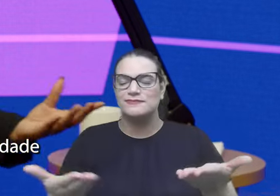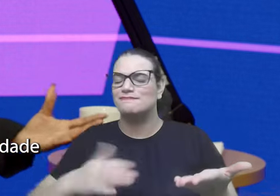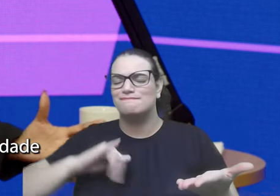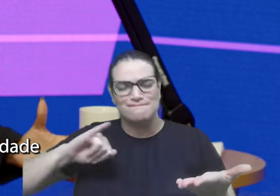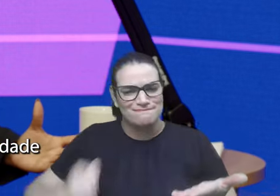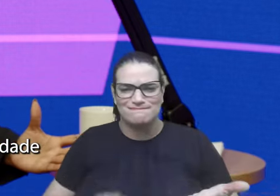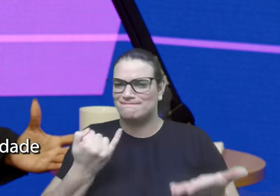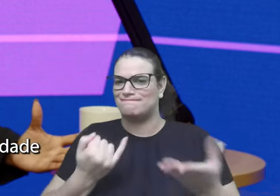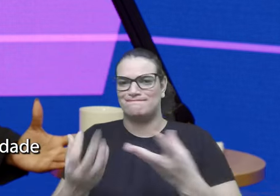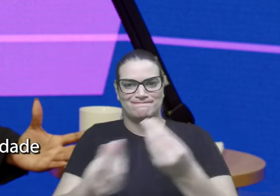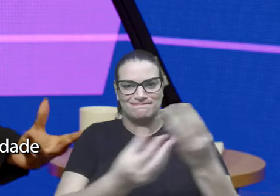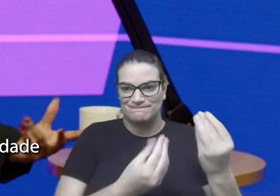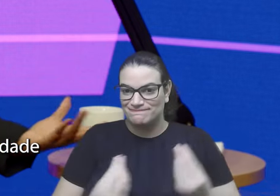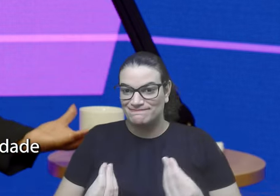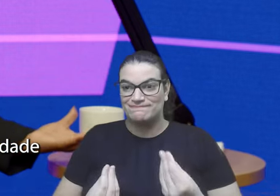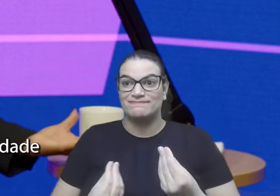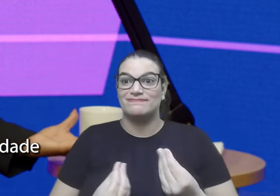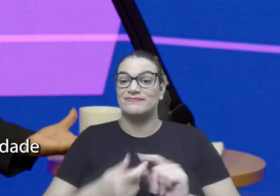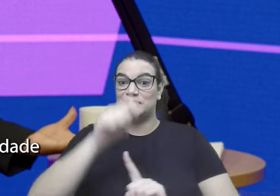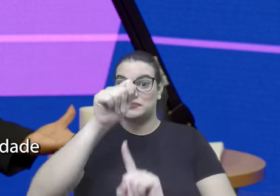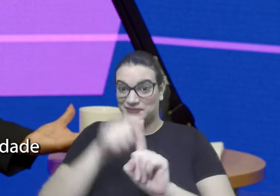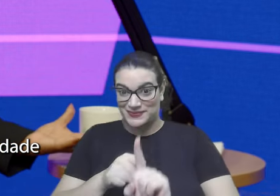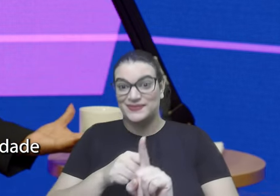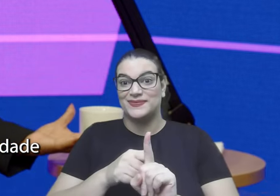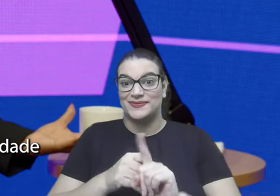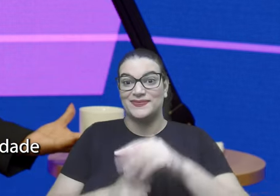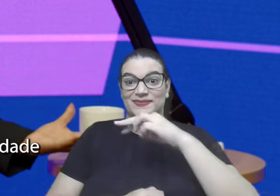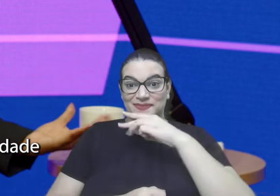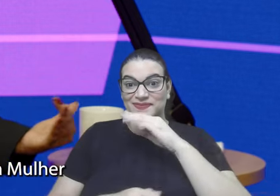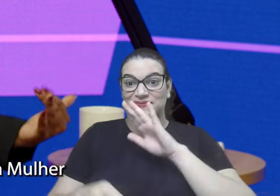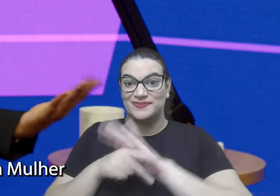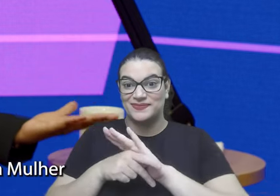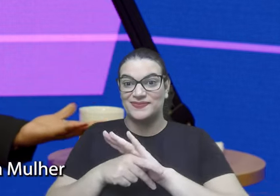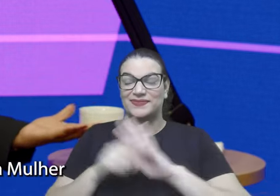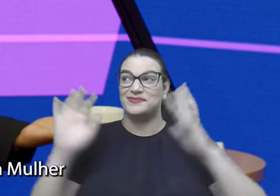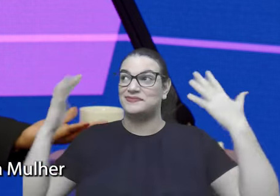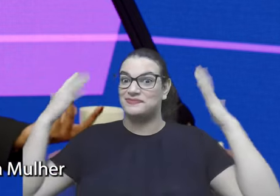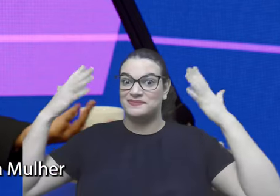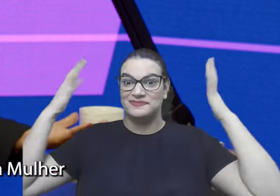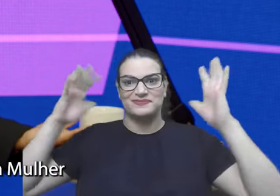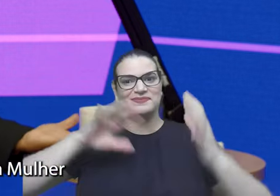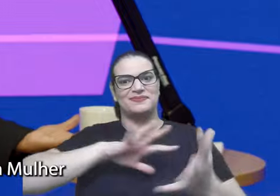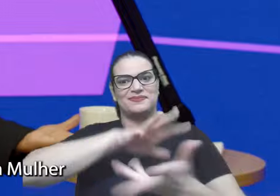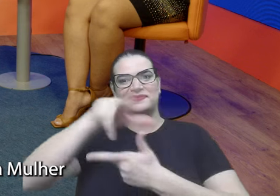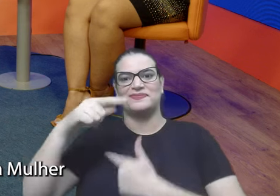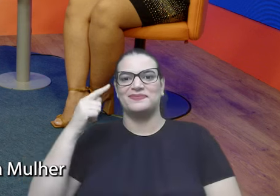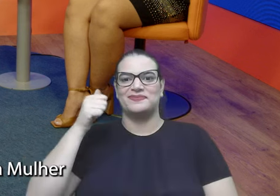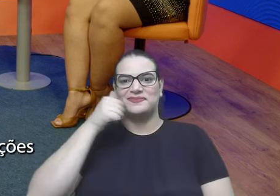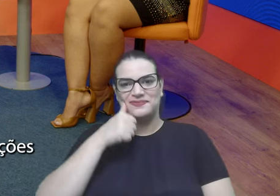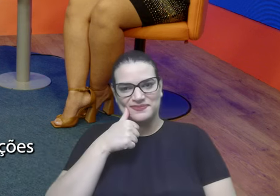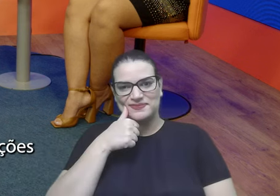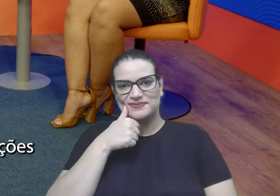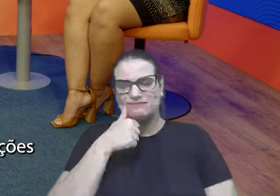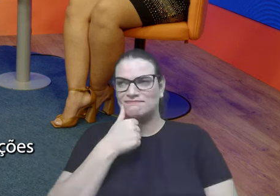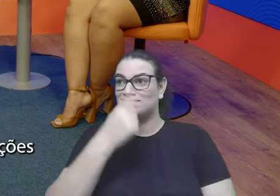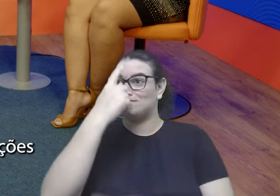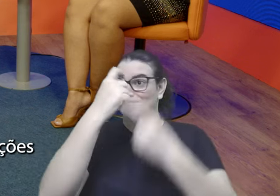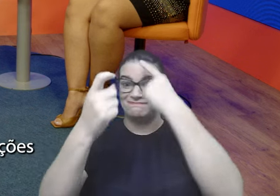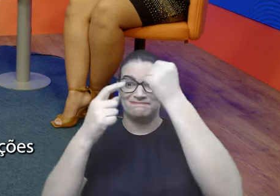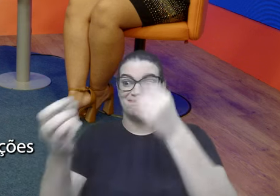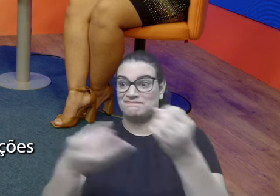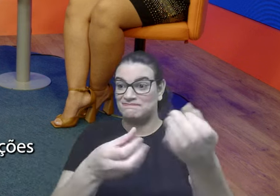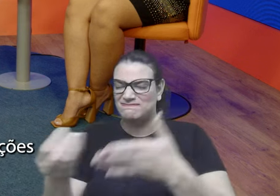um monte de oportunidade né a gente aí no mês eh onde a gente comemora o Dia Internacional da Mulher a gente vem com